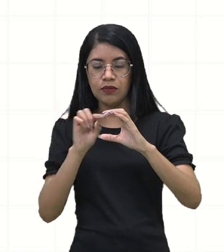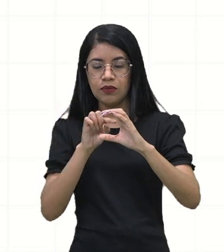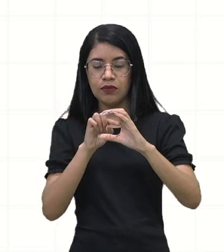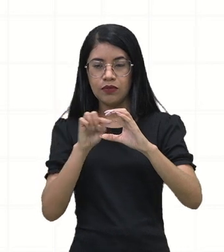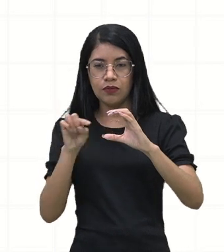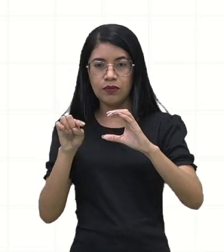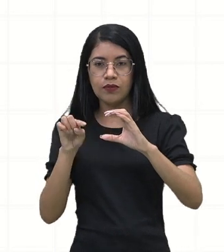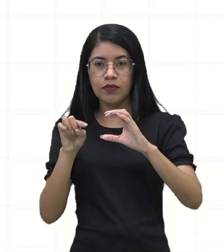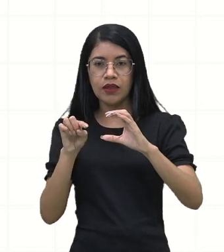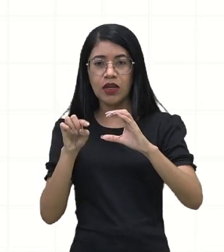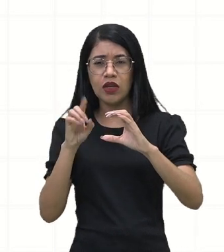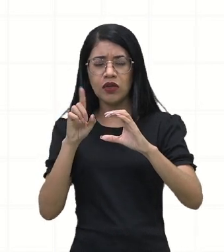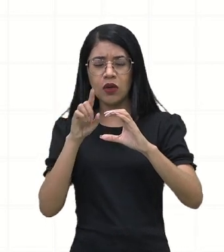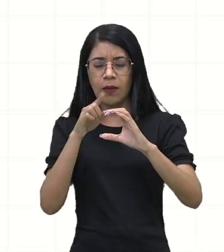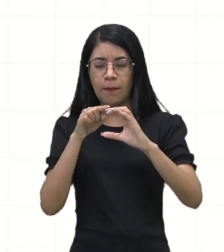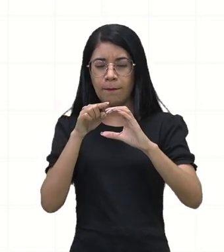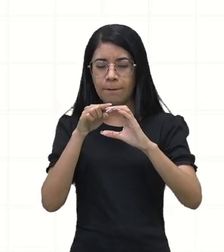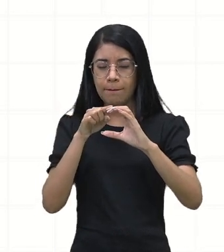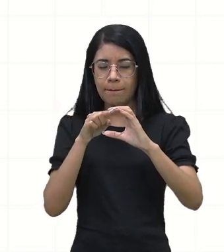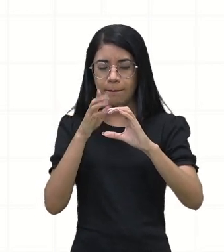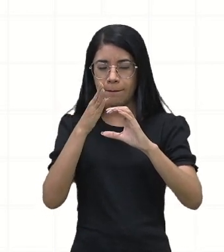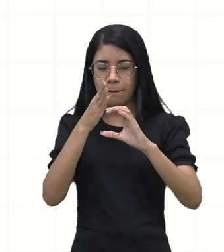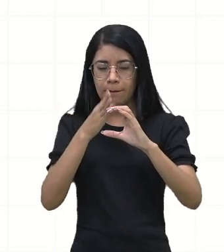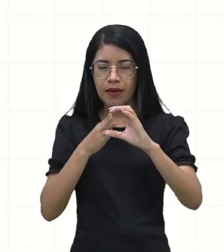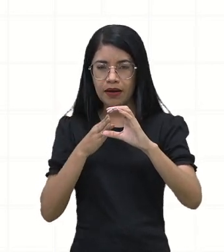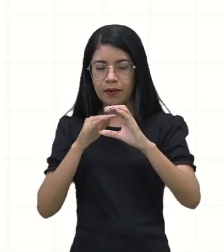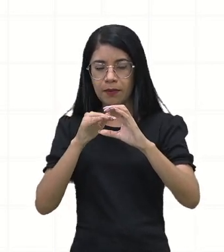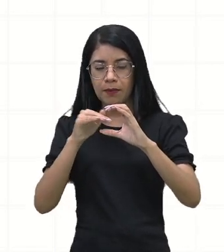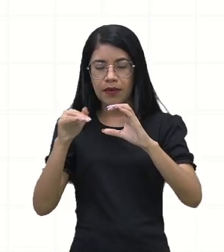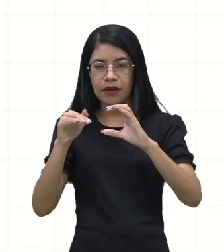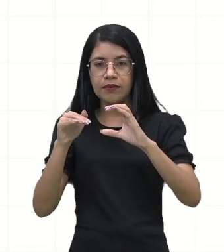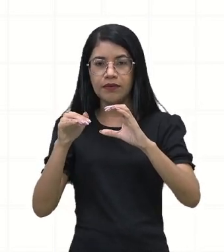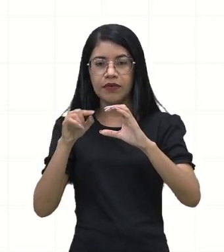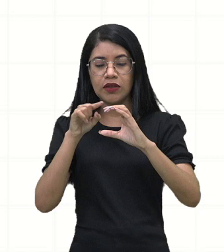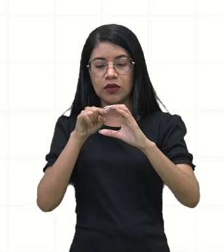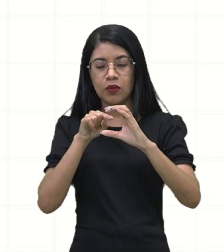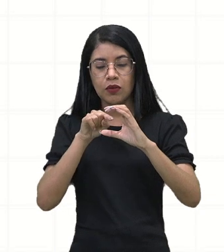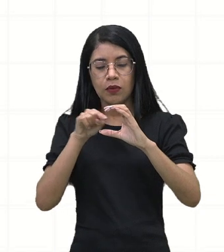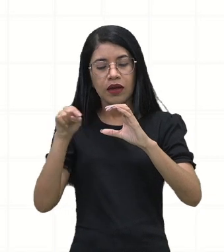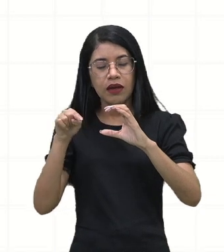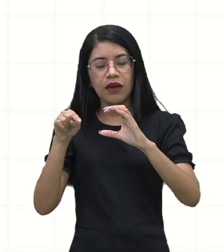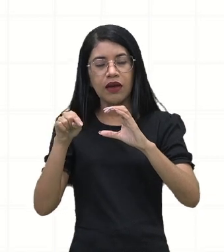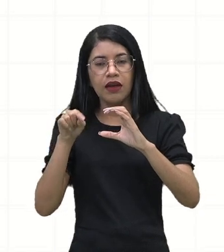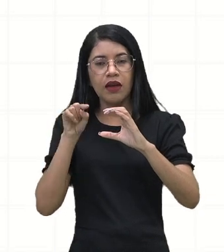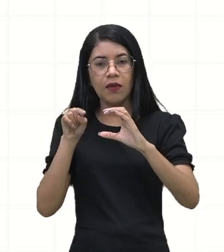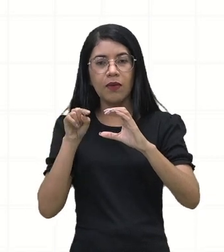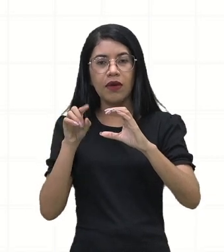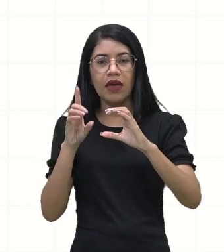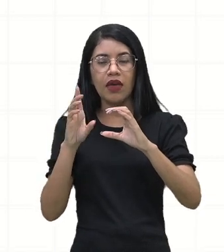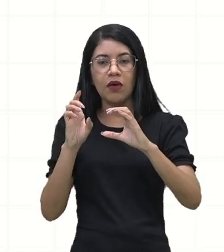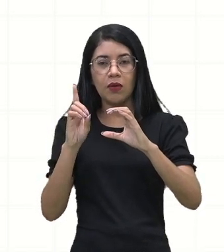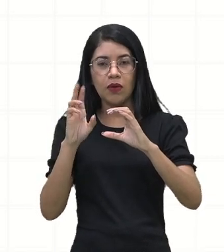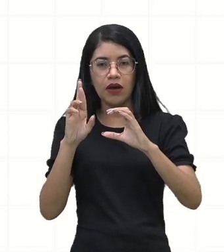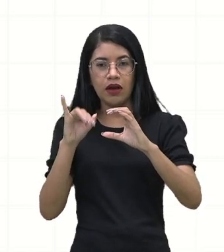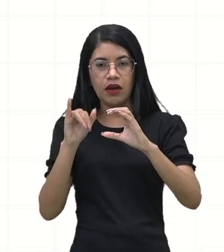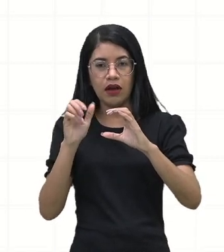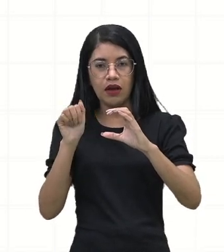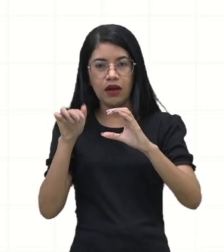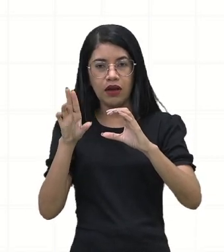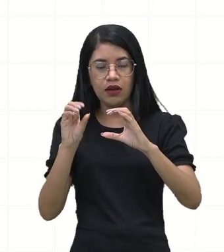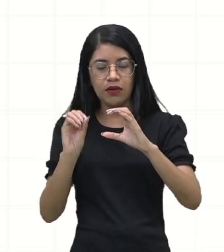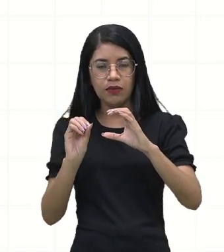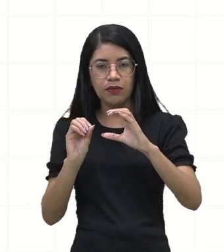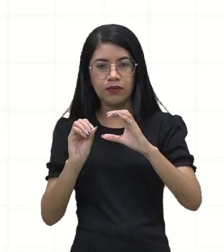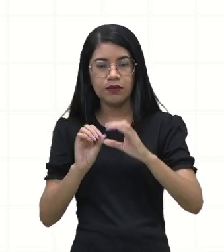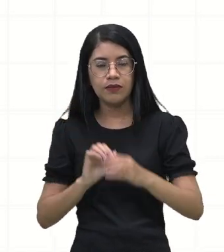Quando eu pego só a metade do diâmetro, quem é a metade do diâmetro? É esse segmento que vem, né? Que tem